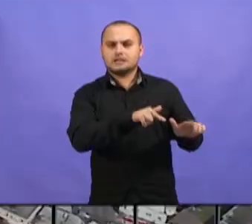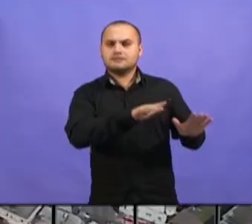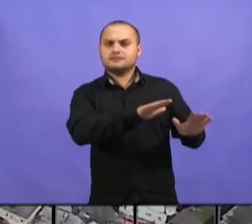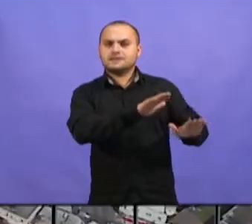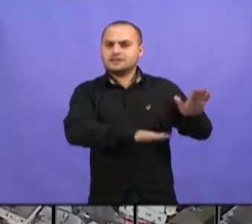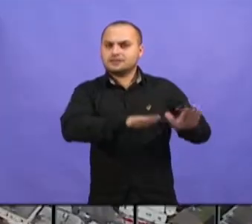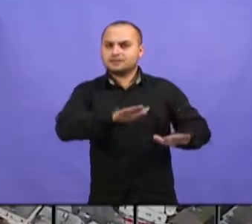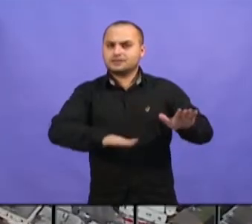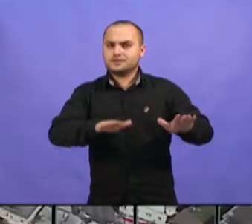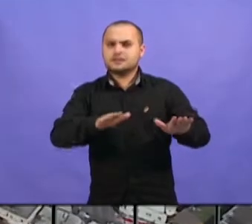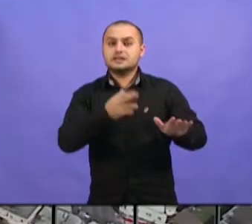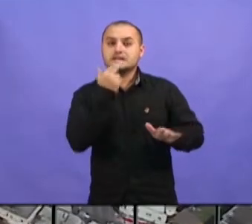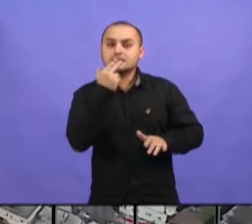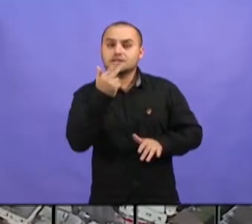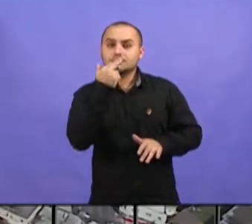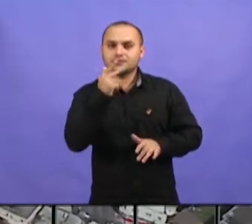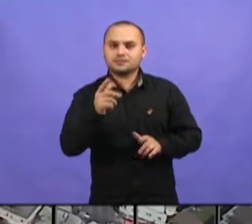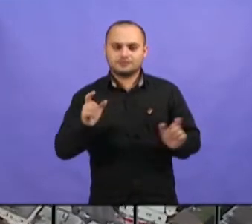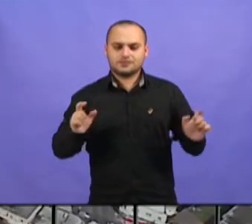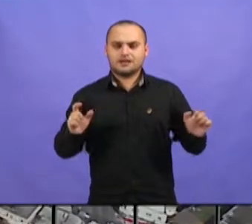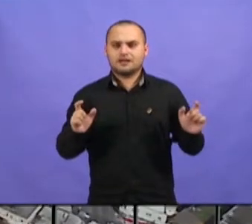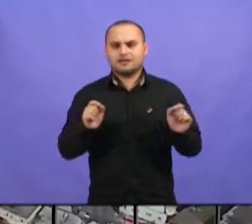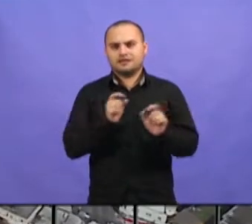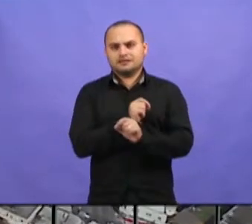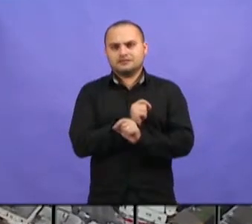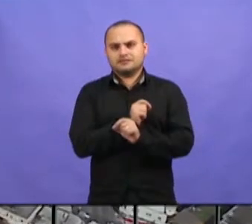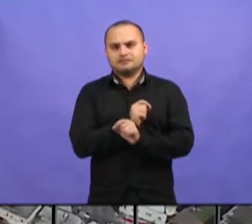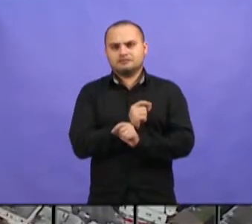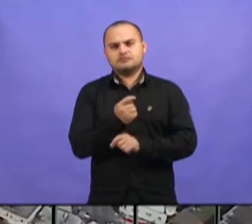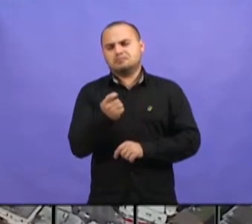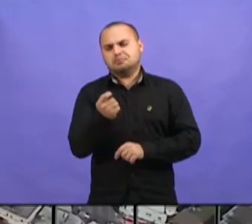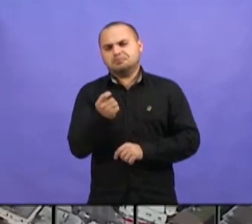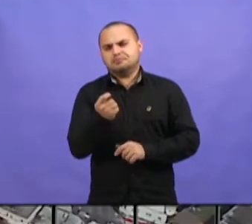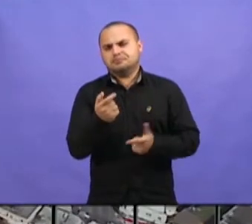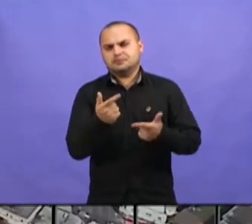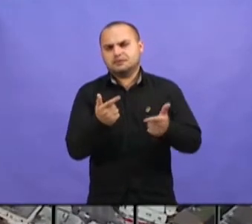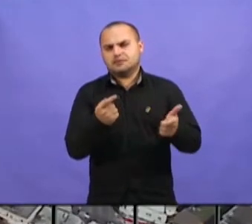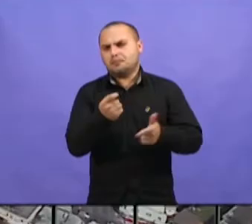determinado para o tumor. Então ele não é pouca coisa para